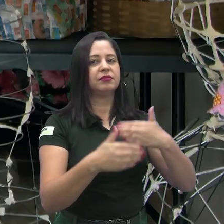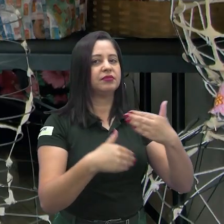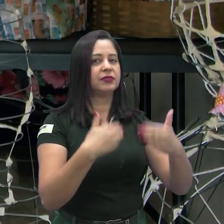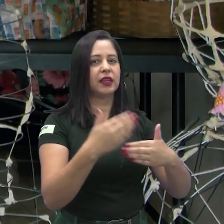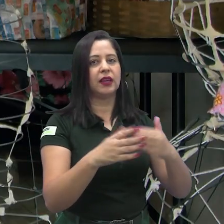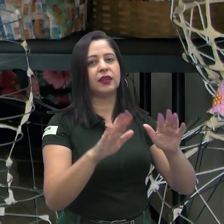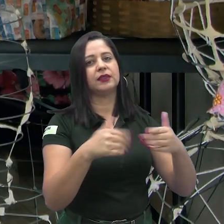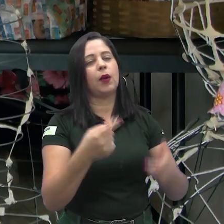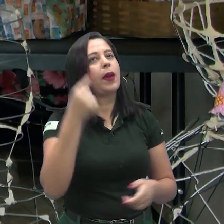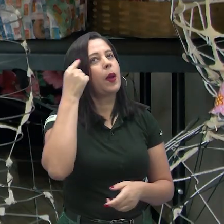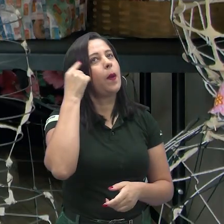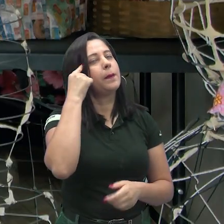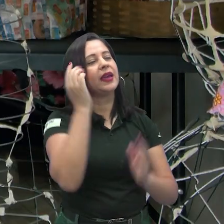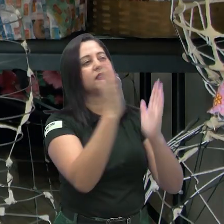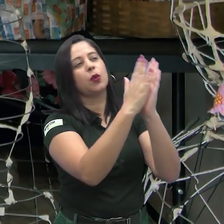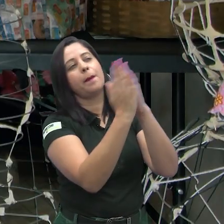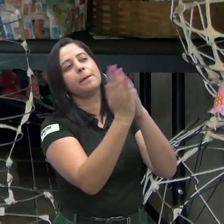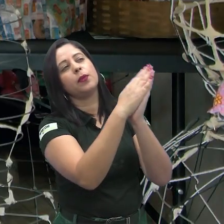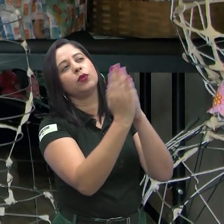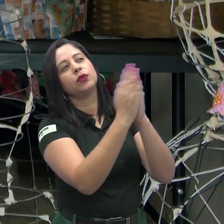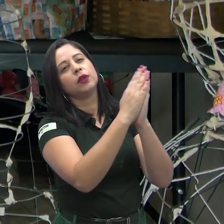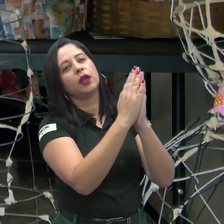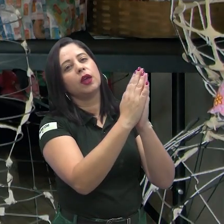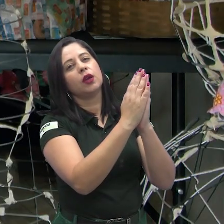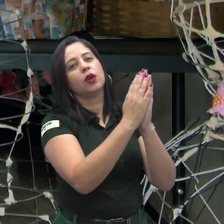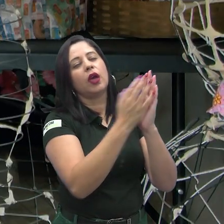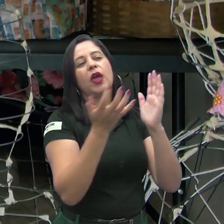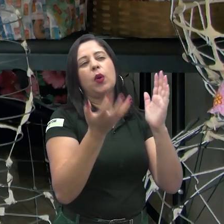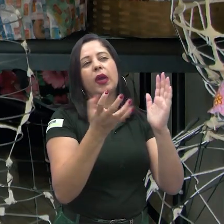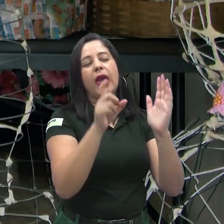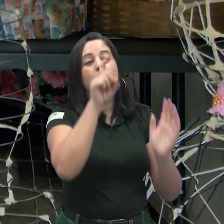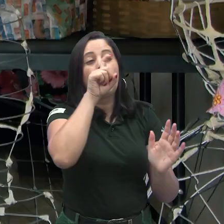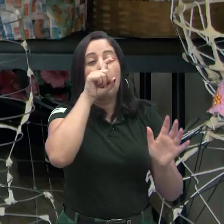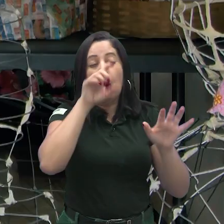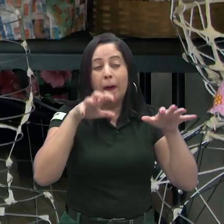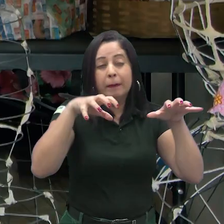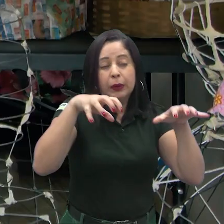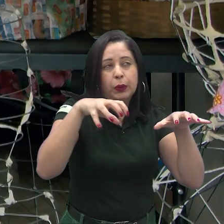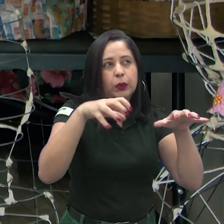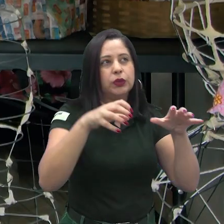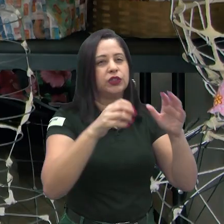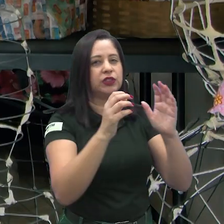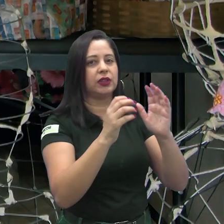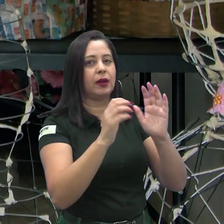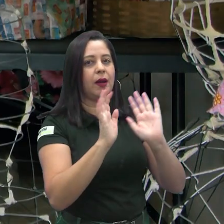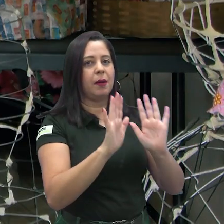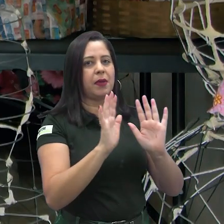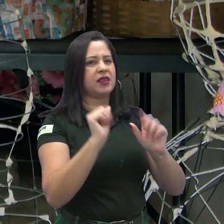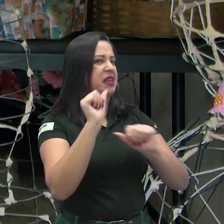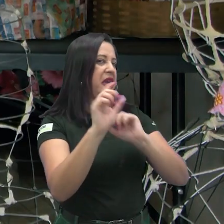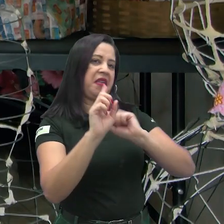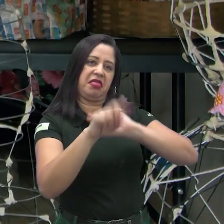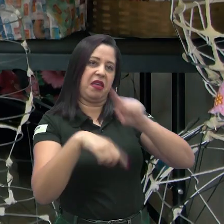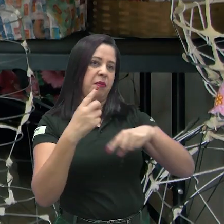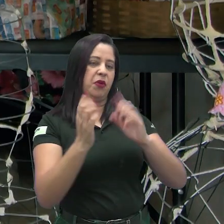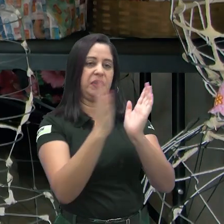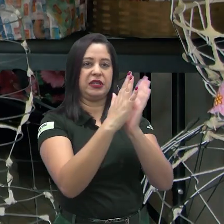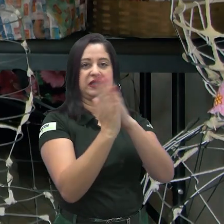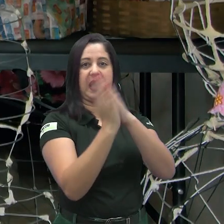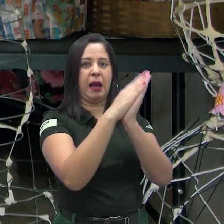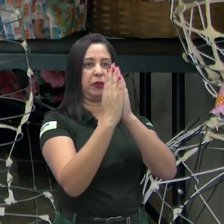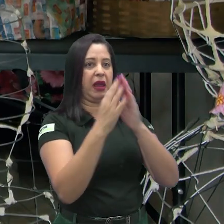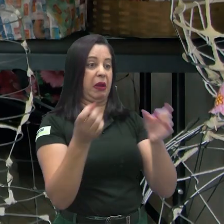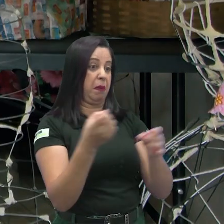criação, na verdade, é bem livre. A gente pensa em algum boneco, tipo, a gente vai fazer um ET e uma bruxa. Mas no final, o boneco vai